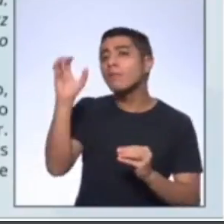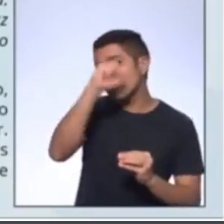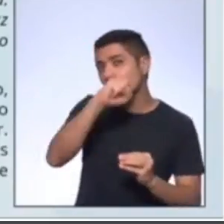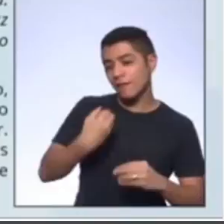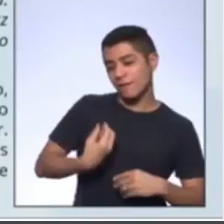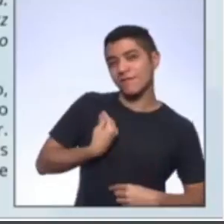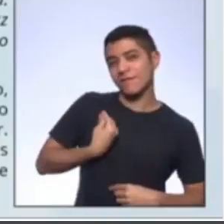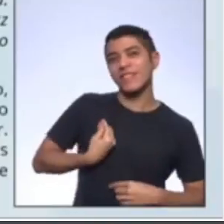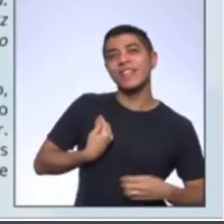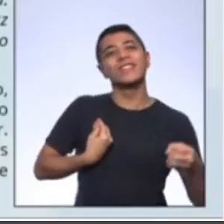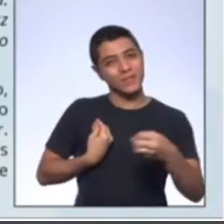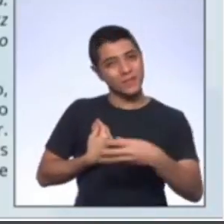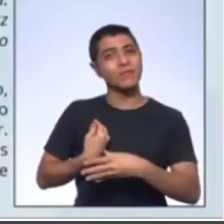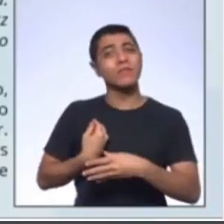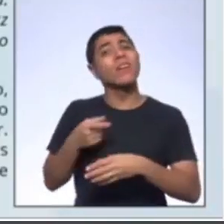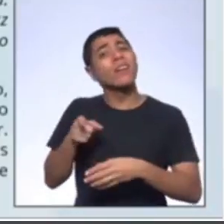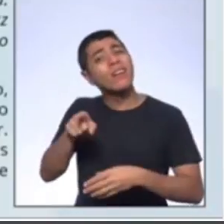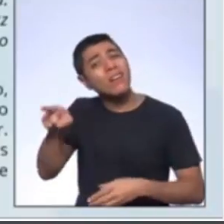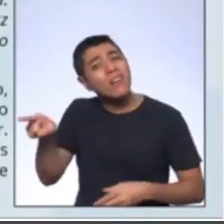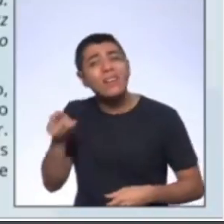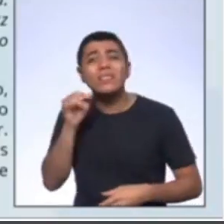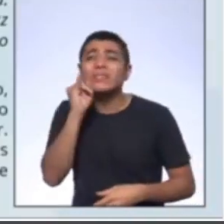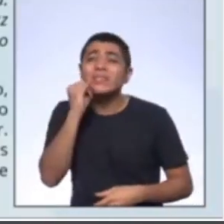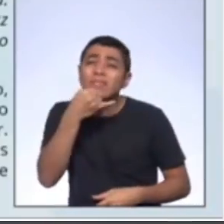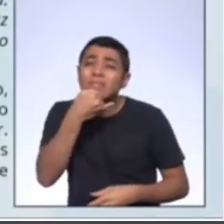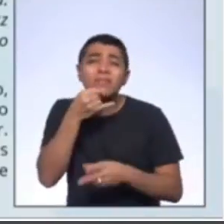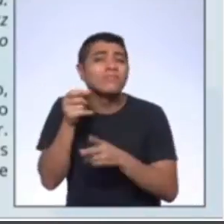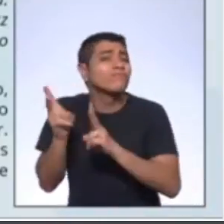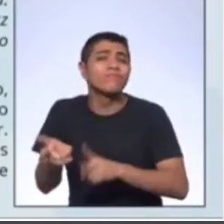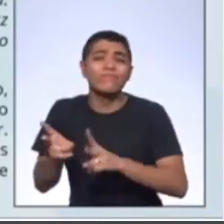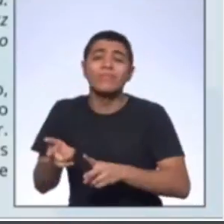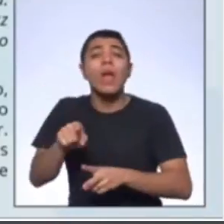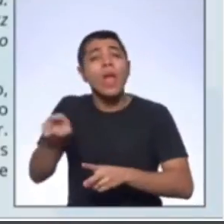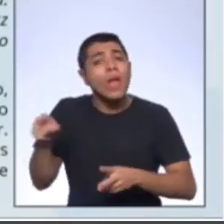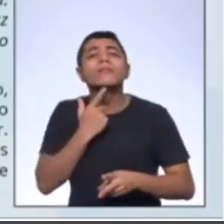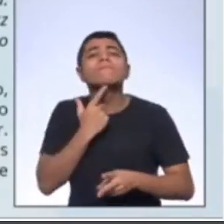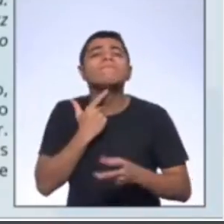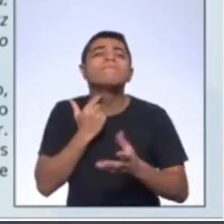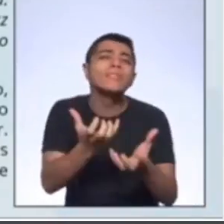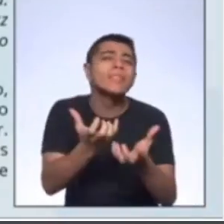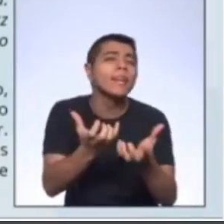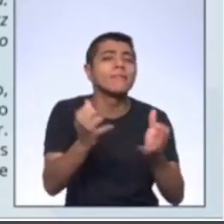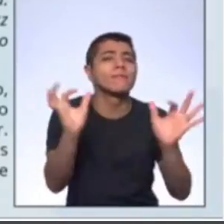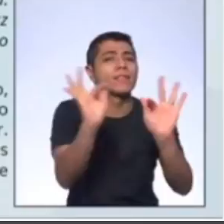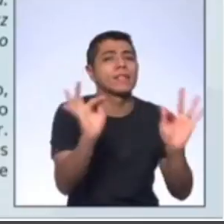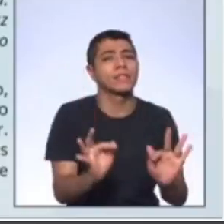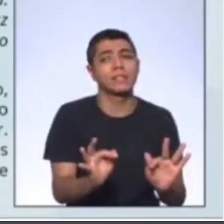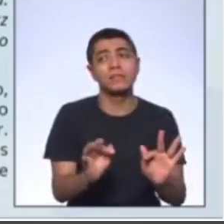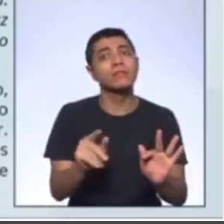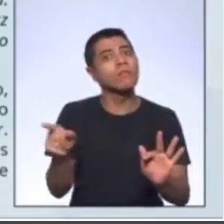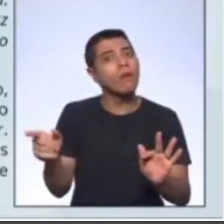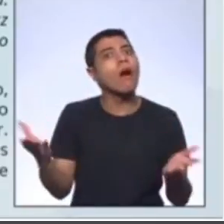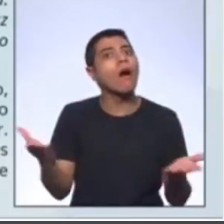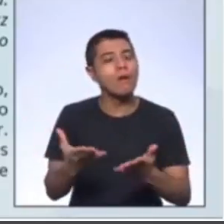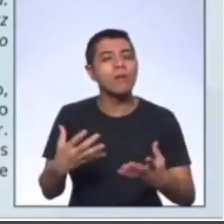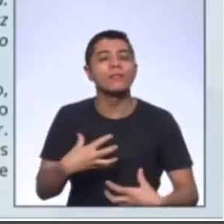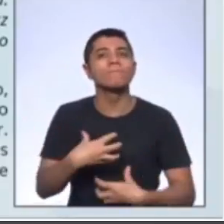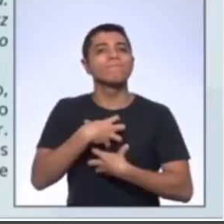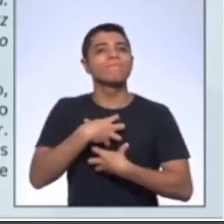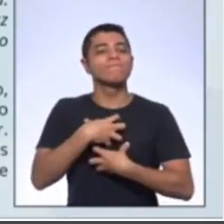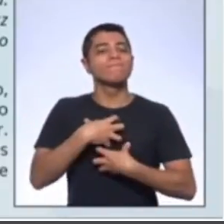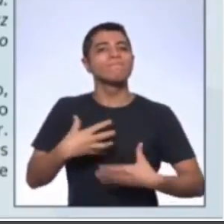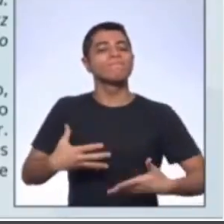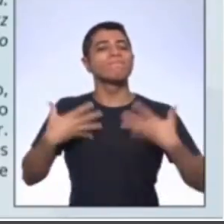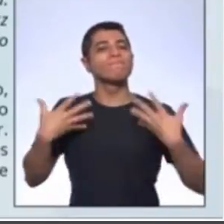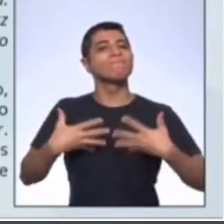tristes sempre procuraram ser felizes desde então eles sentem o mesmo entusiasmo no entanto